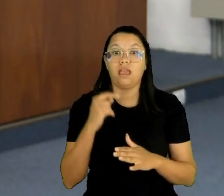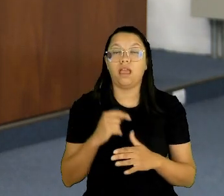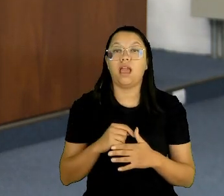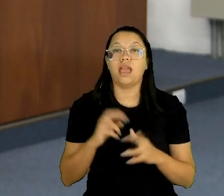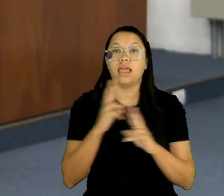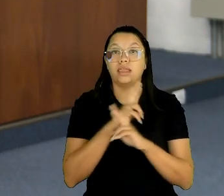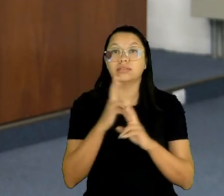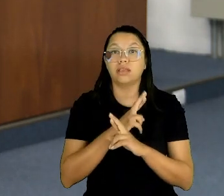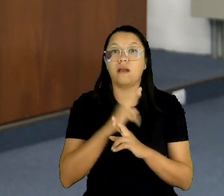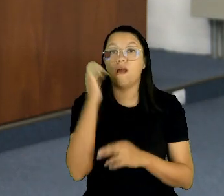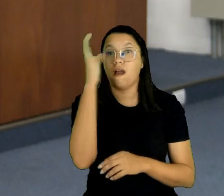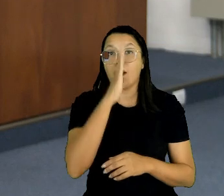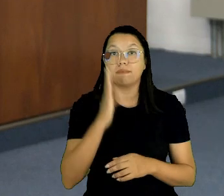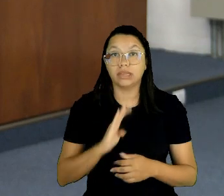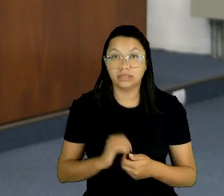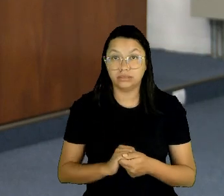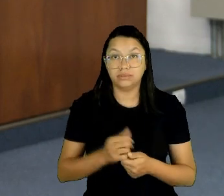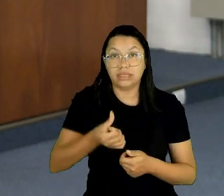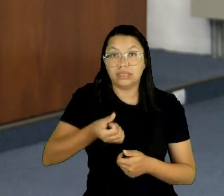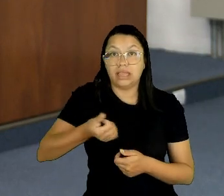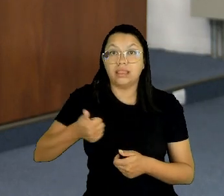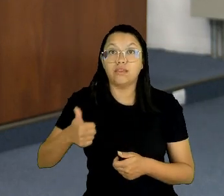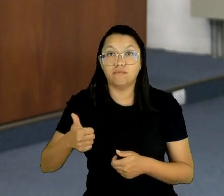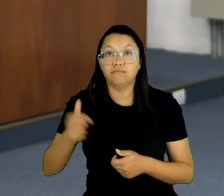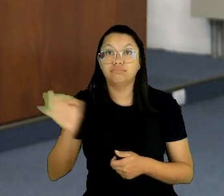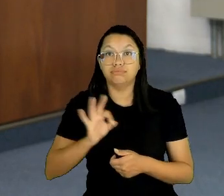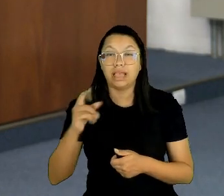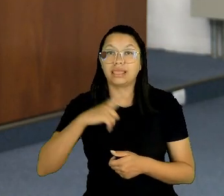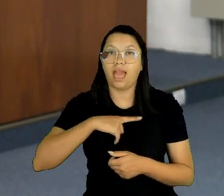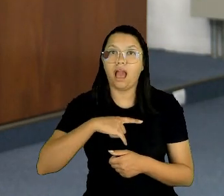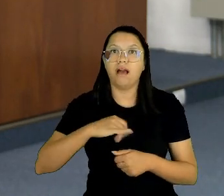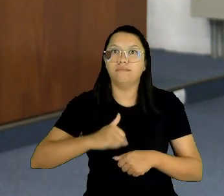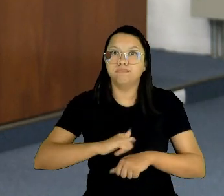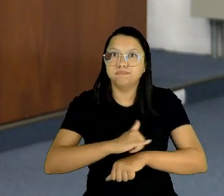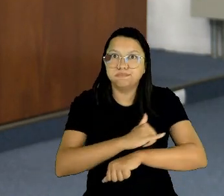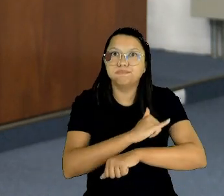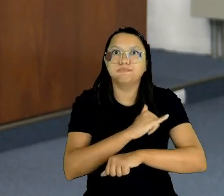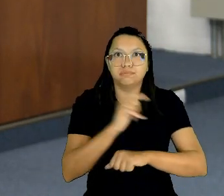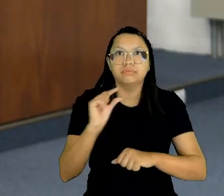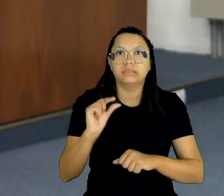gente vê o mapa do Brasil, né, 61% das pessoas têm excesso de